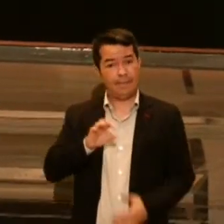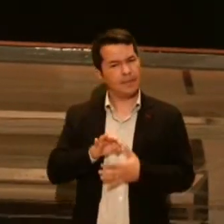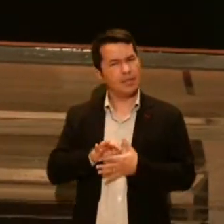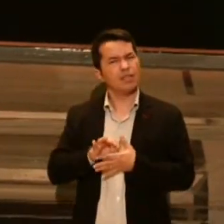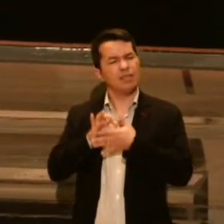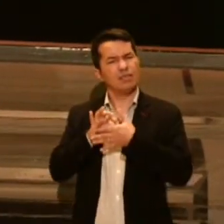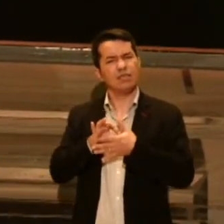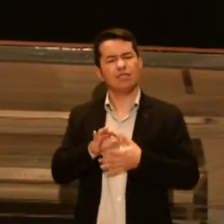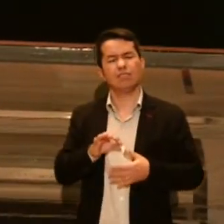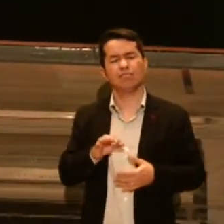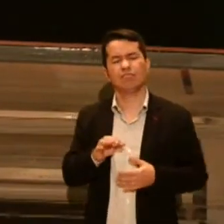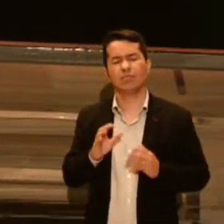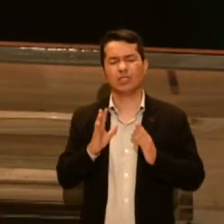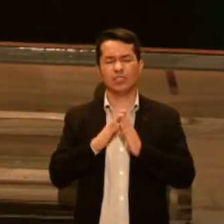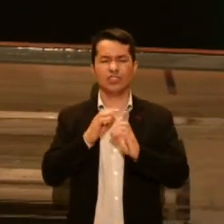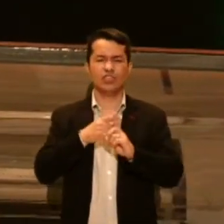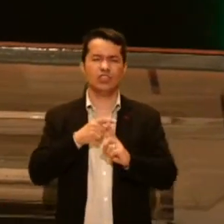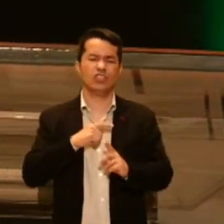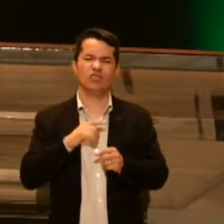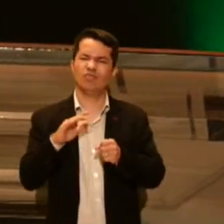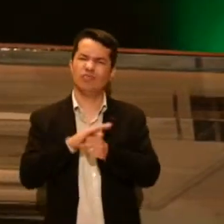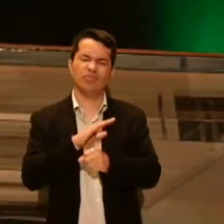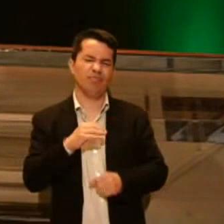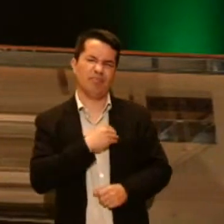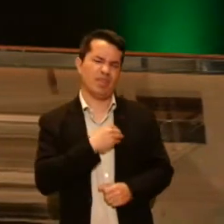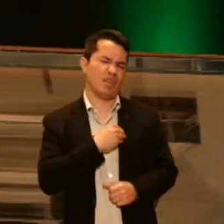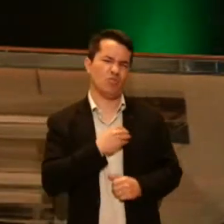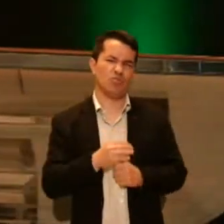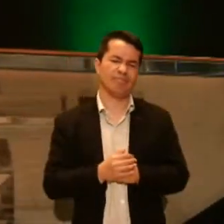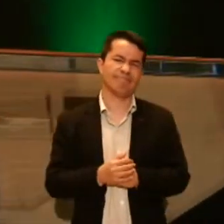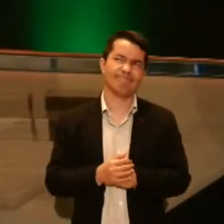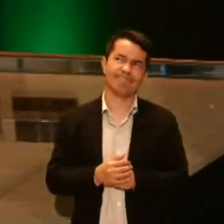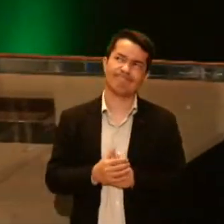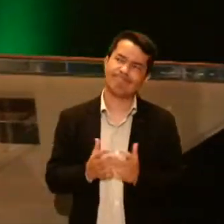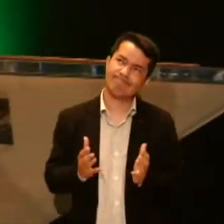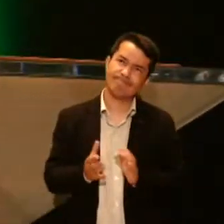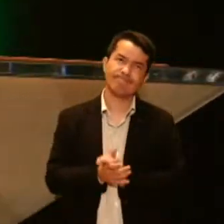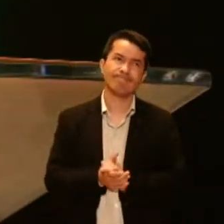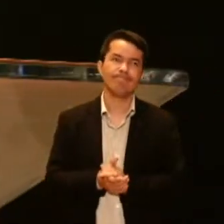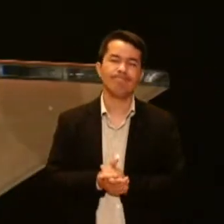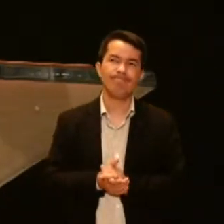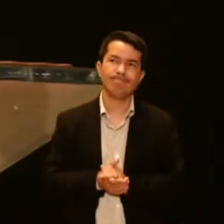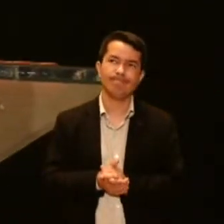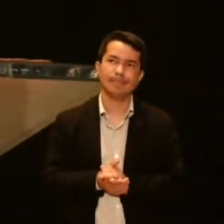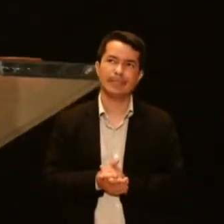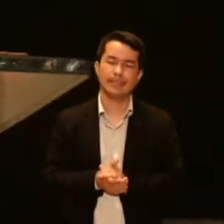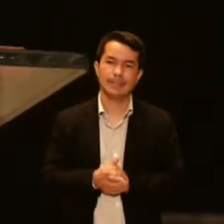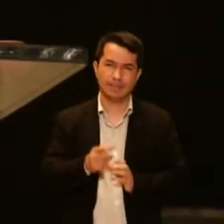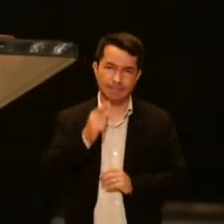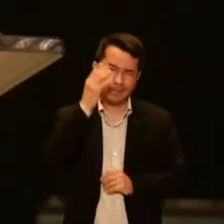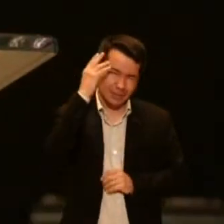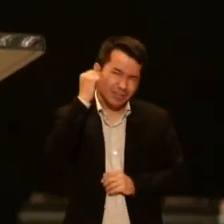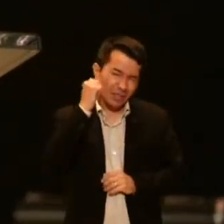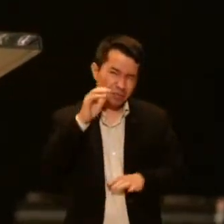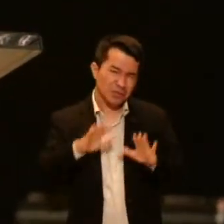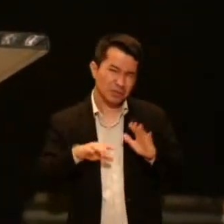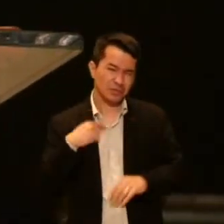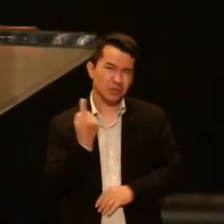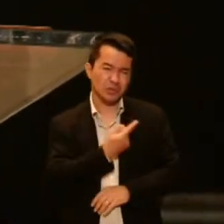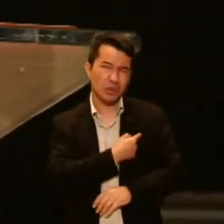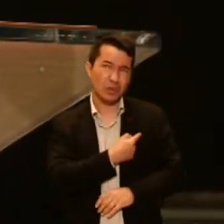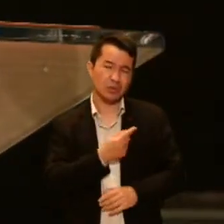em pecado. E é interessante como a gente trabalha às vezes com os nossos próprios